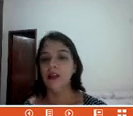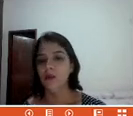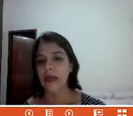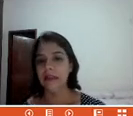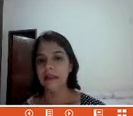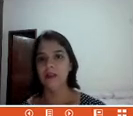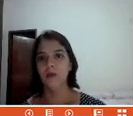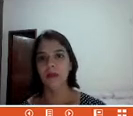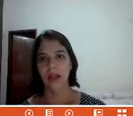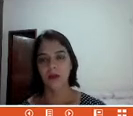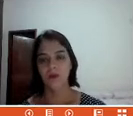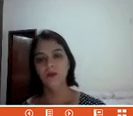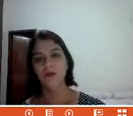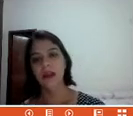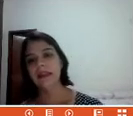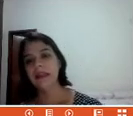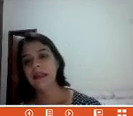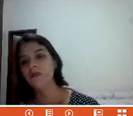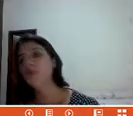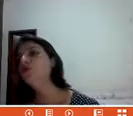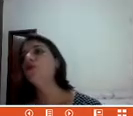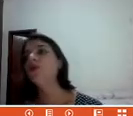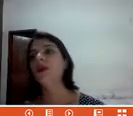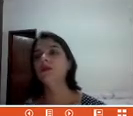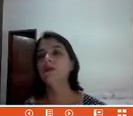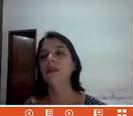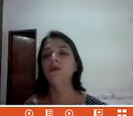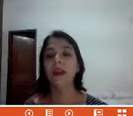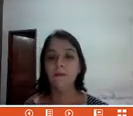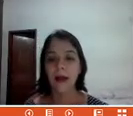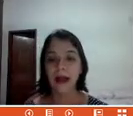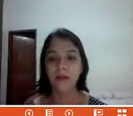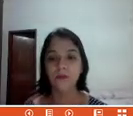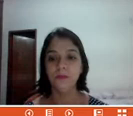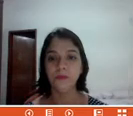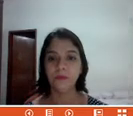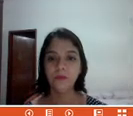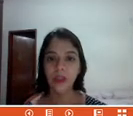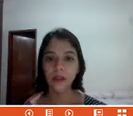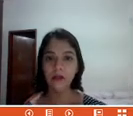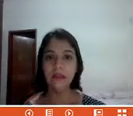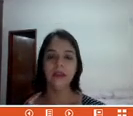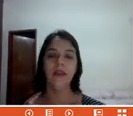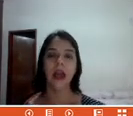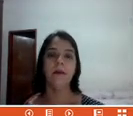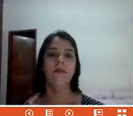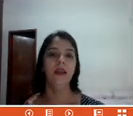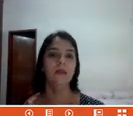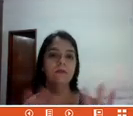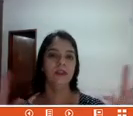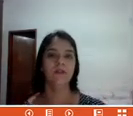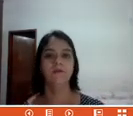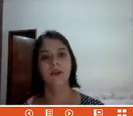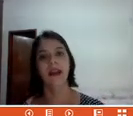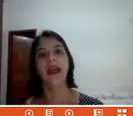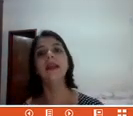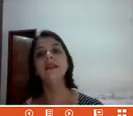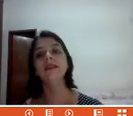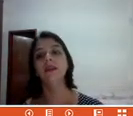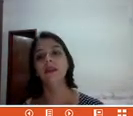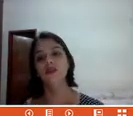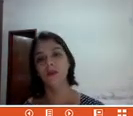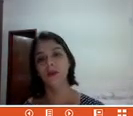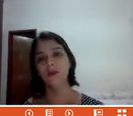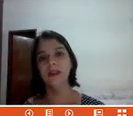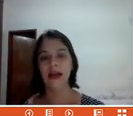Acessibilidade à educação, à saúde, o lazer, à cultura, né, o trabalho. Então, assim, abriram-se